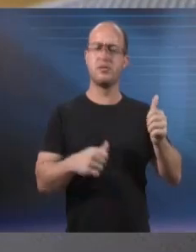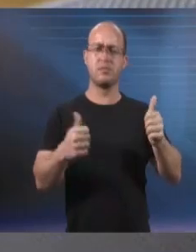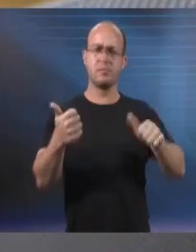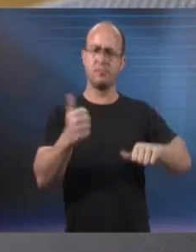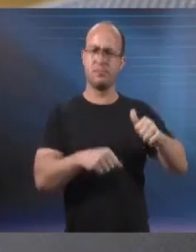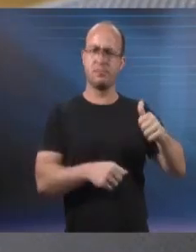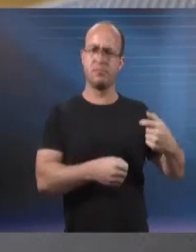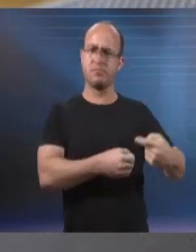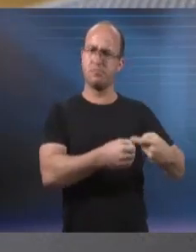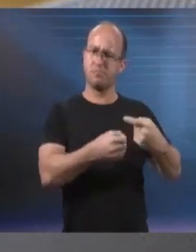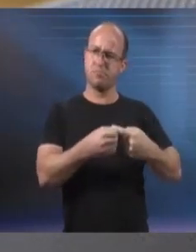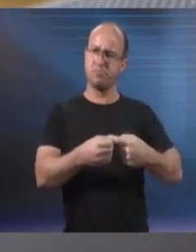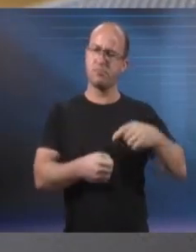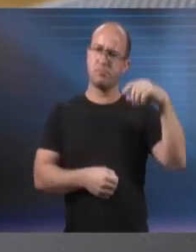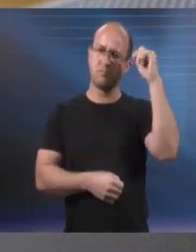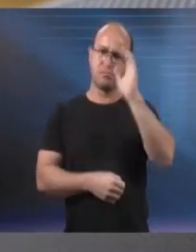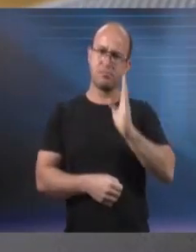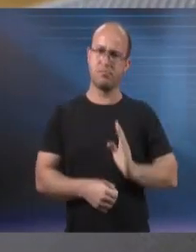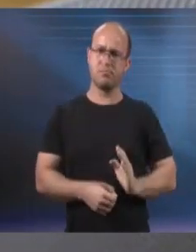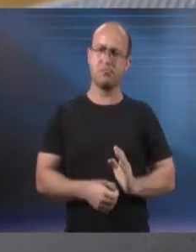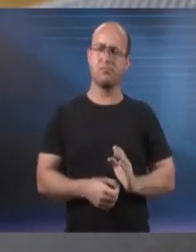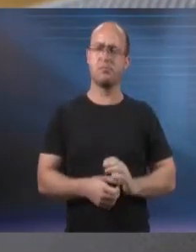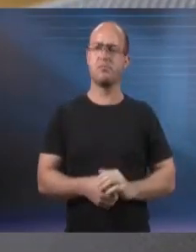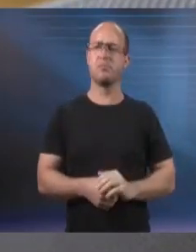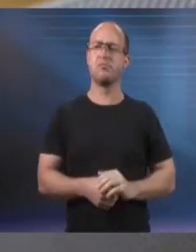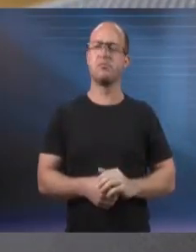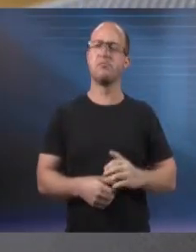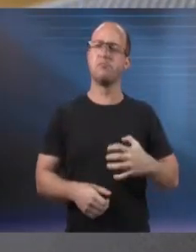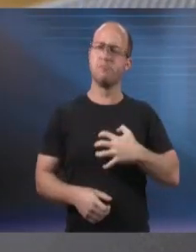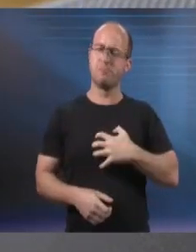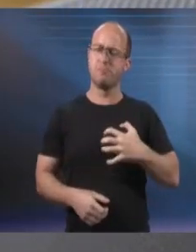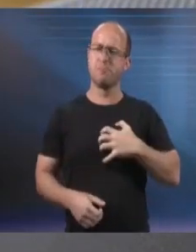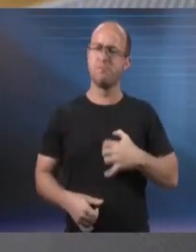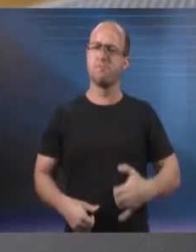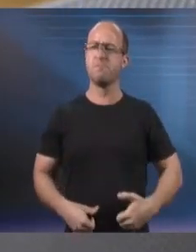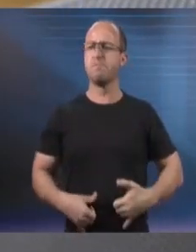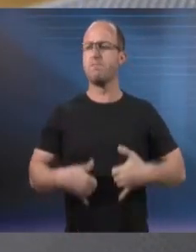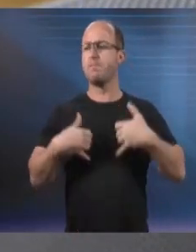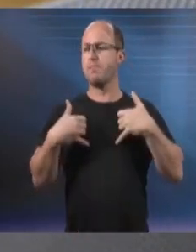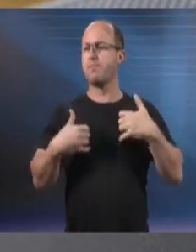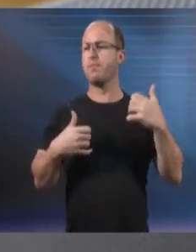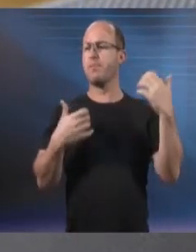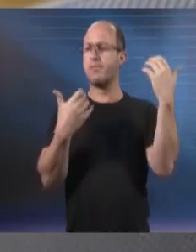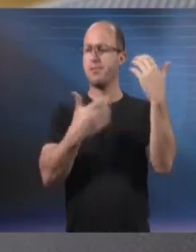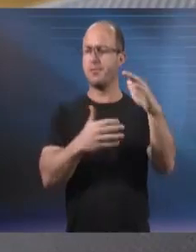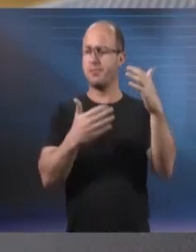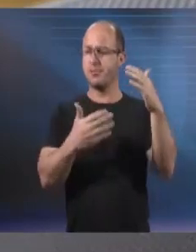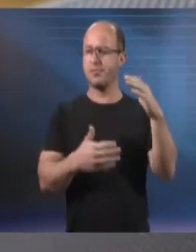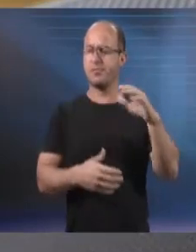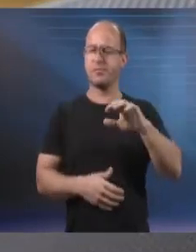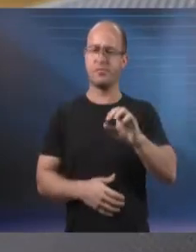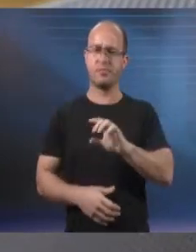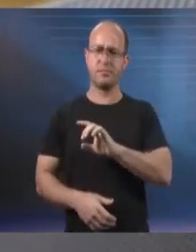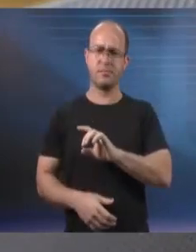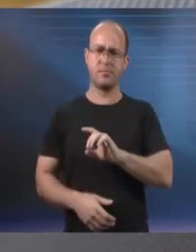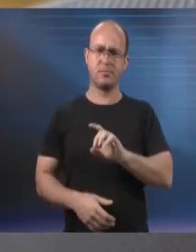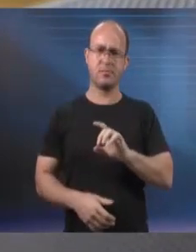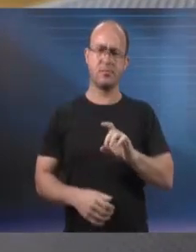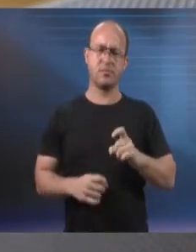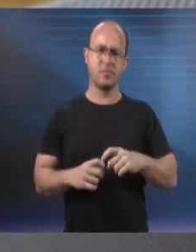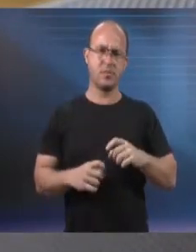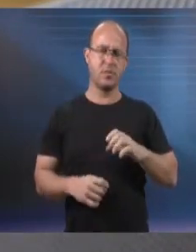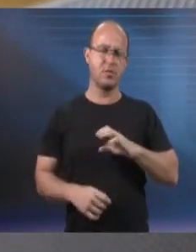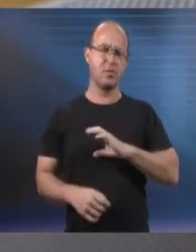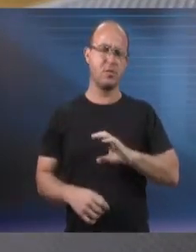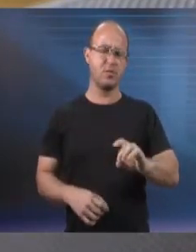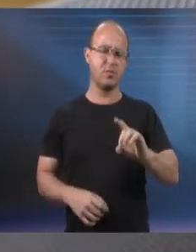avaliados do interior do Brasil. É motivo de orgulho. Aqui vai nossos parabéns para o doutor George, que é o coordenador,